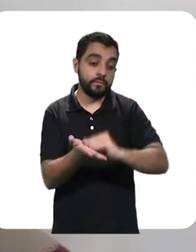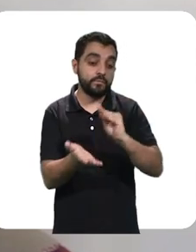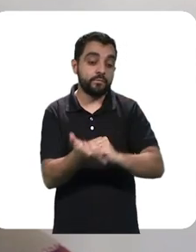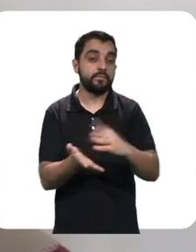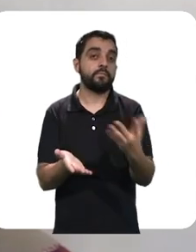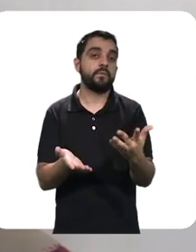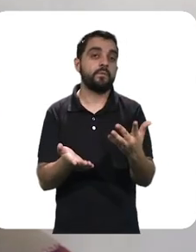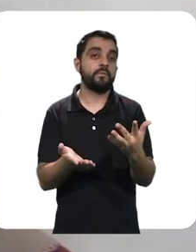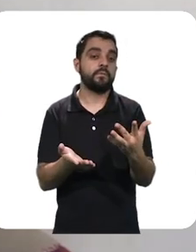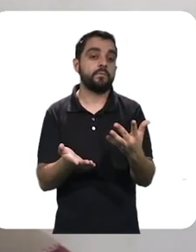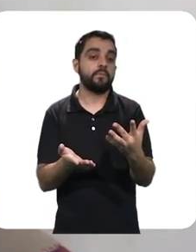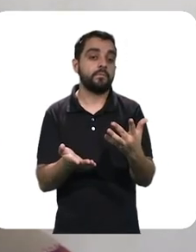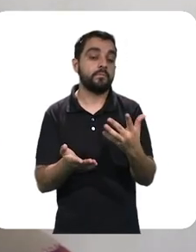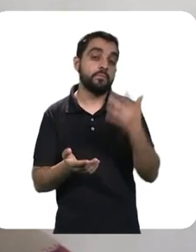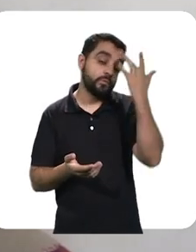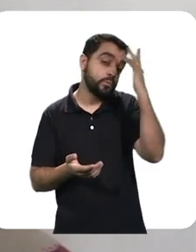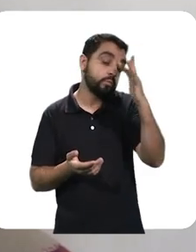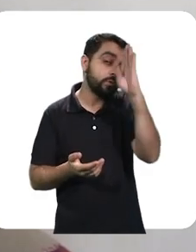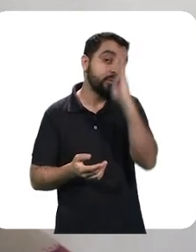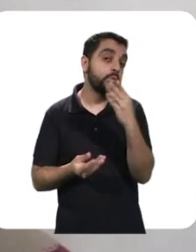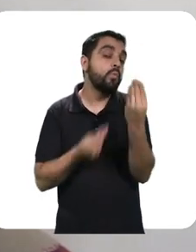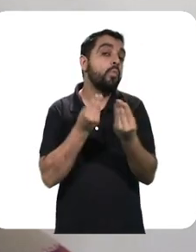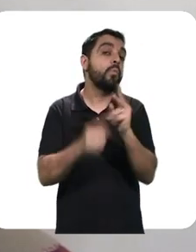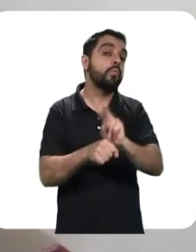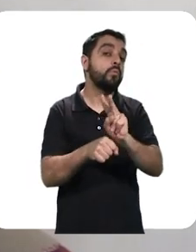sei se está sendo feita de maneira adequada no Brasil.